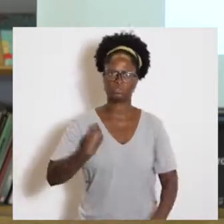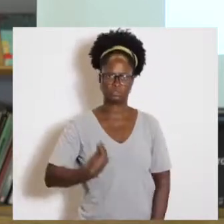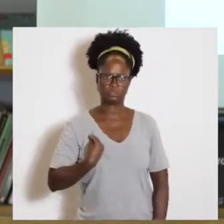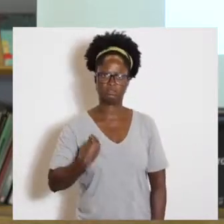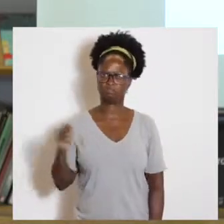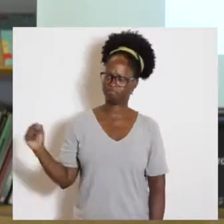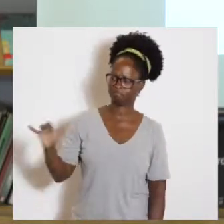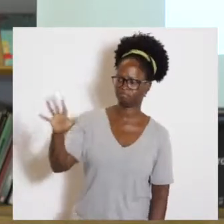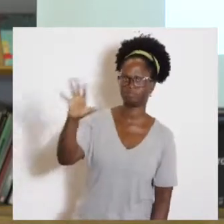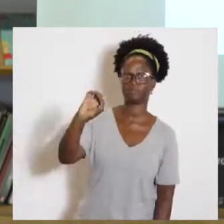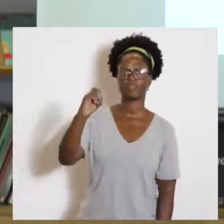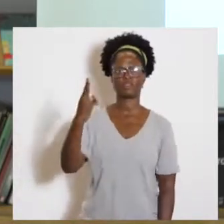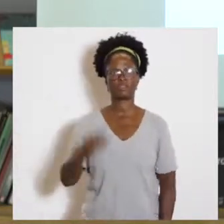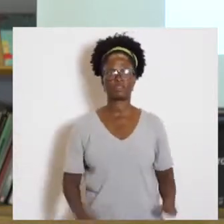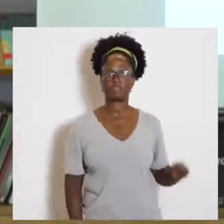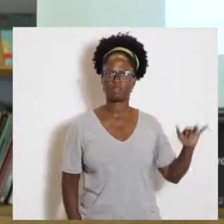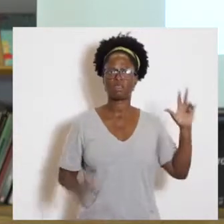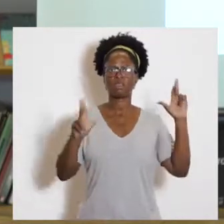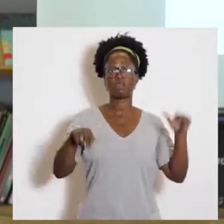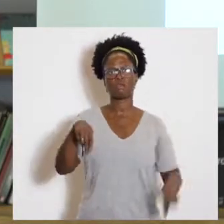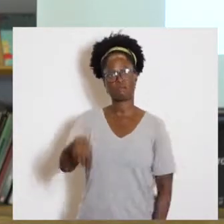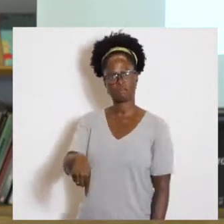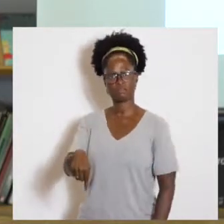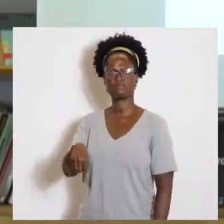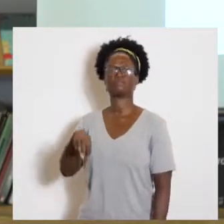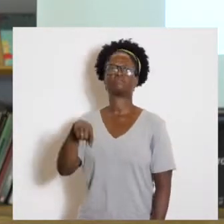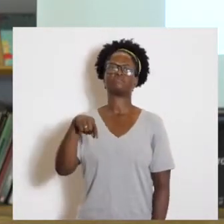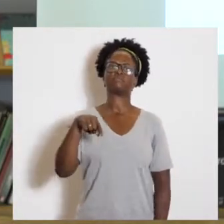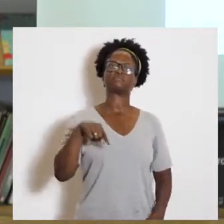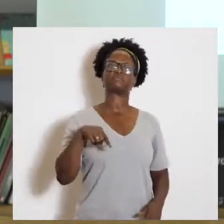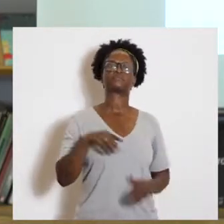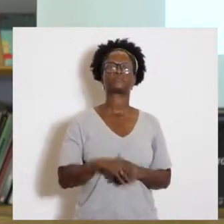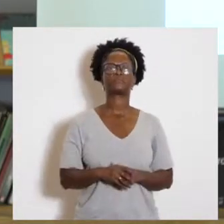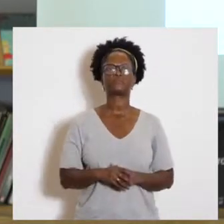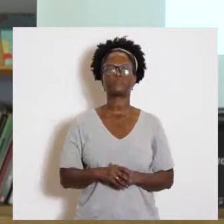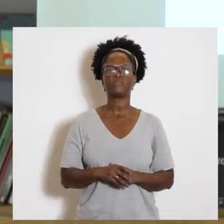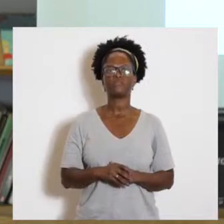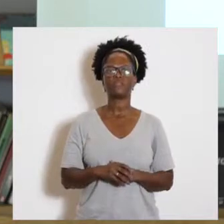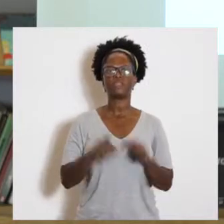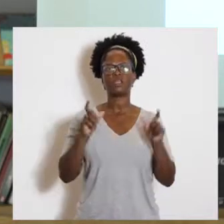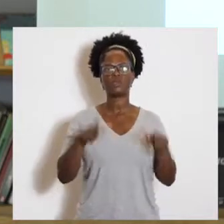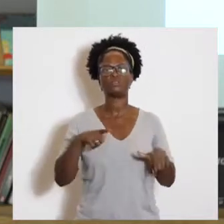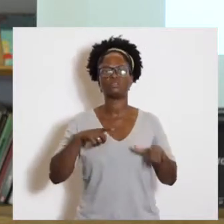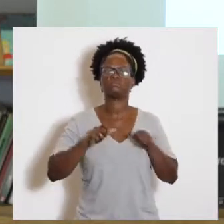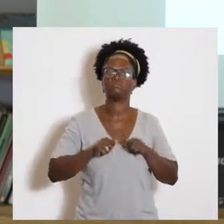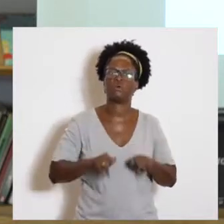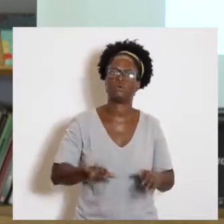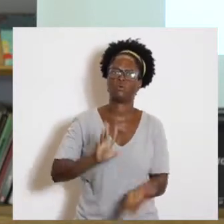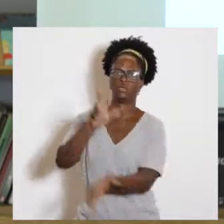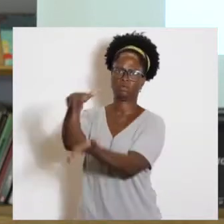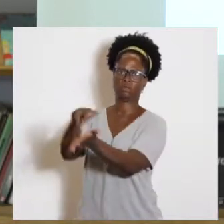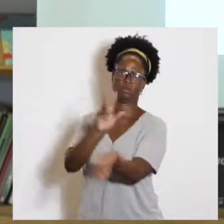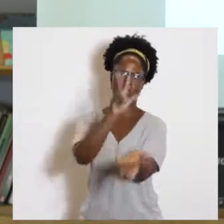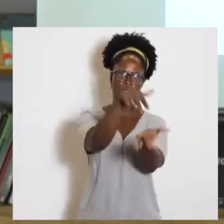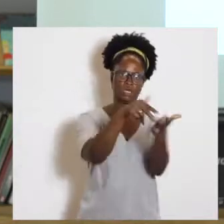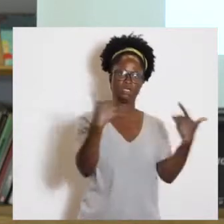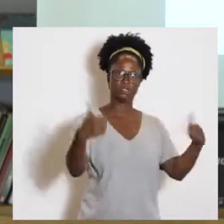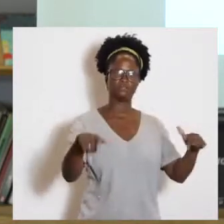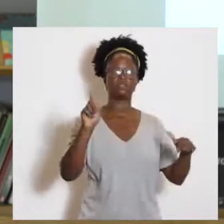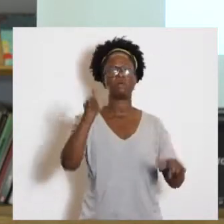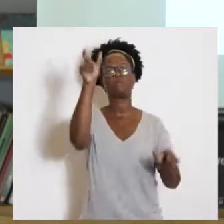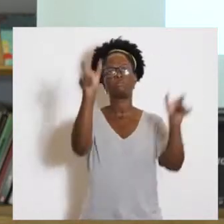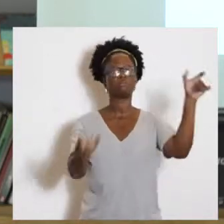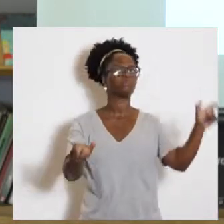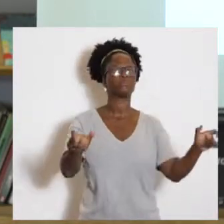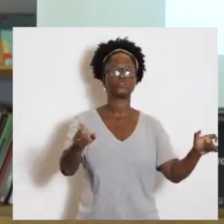na periferia ou em periferias como essa de onde ele saiu de onde saía todos os dias para o trabalho são personagens